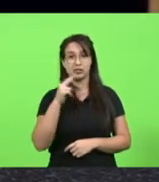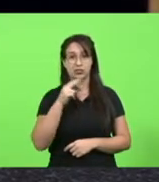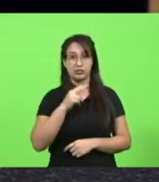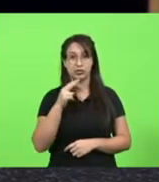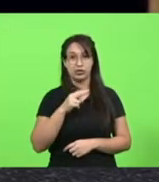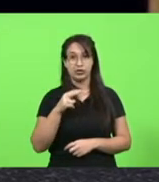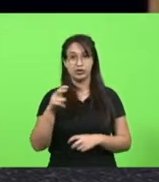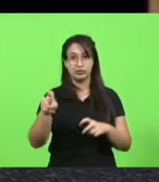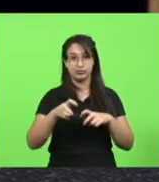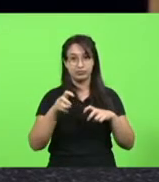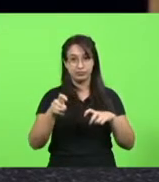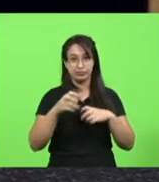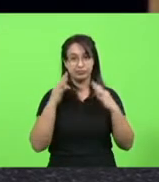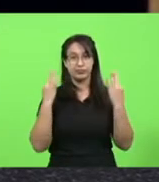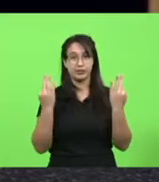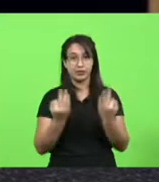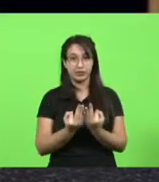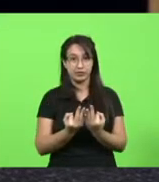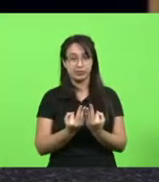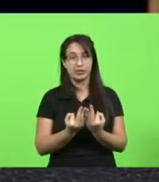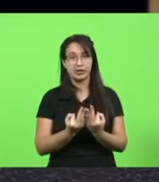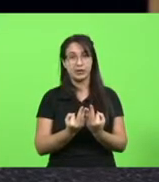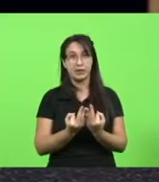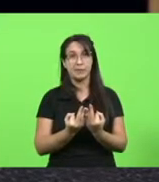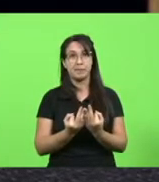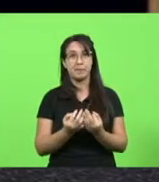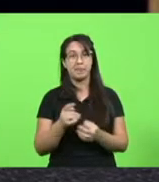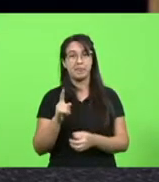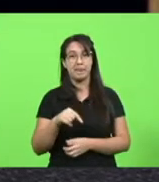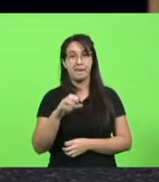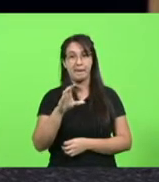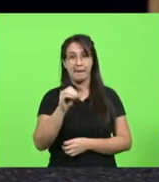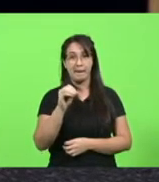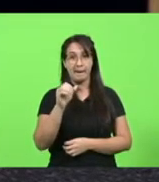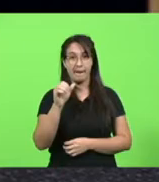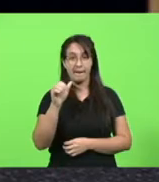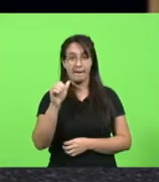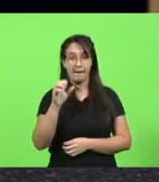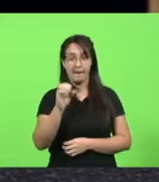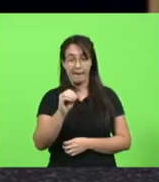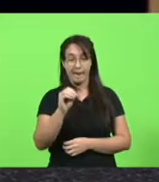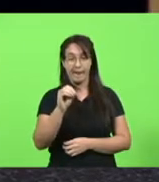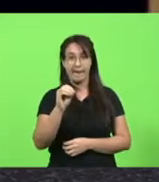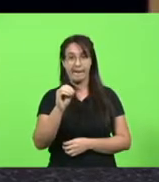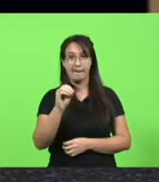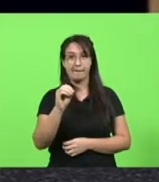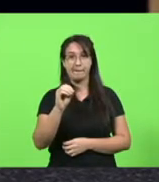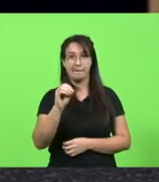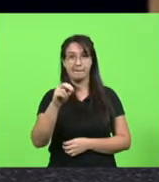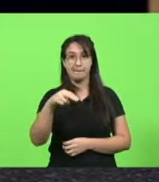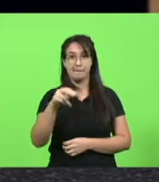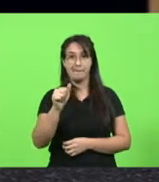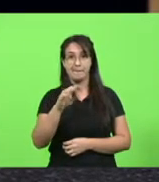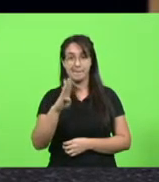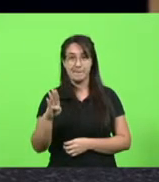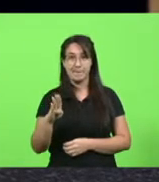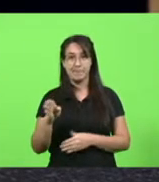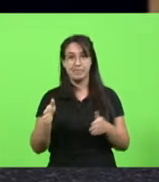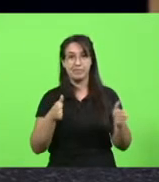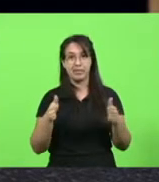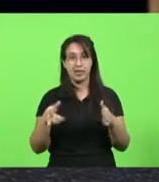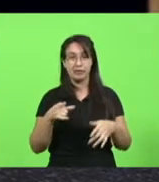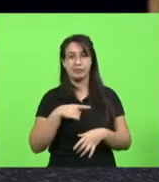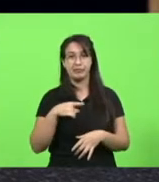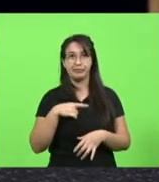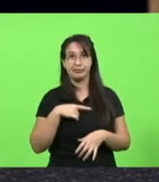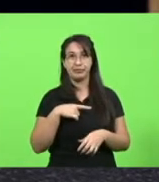familiar a ser operacionalizado pela Conab enquanto perdurarem os impactos socioeconômicos